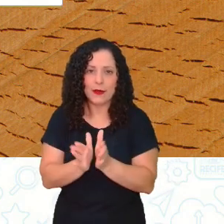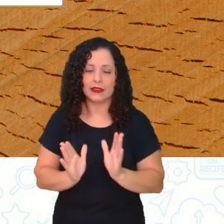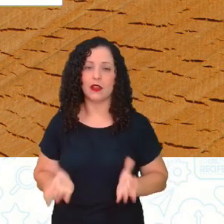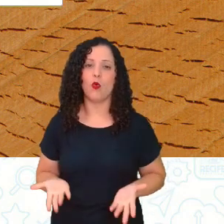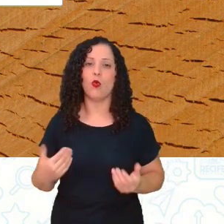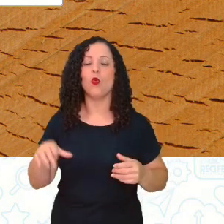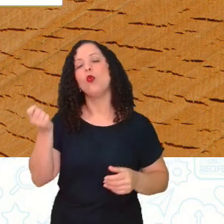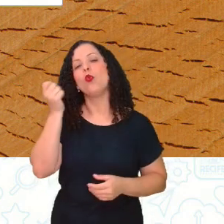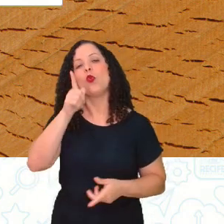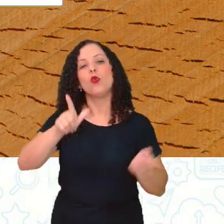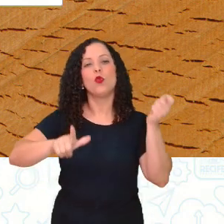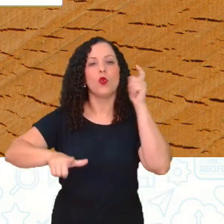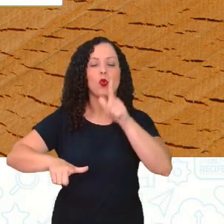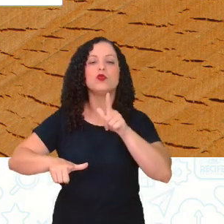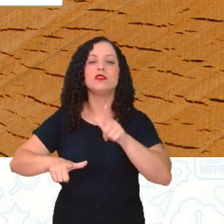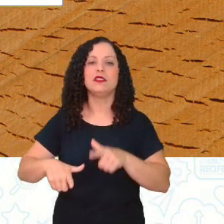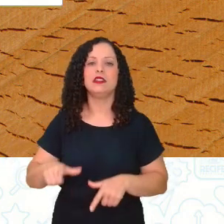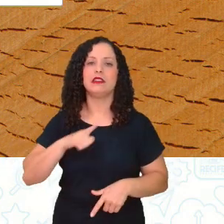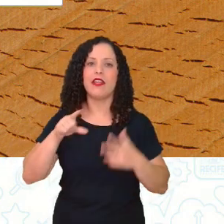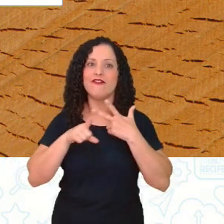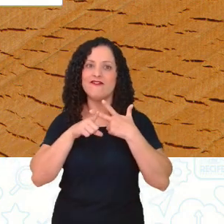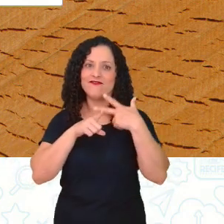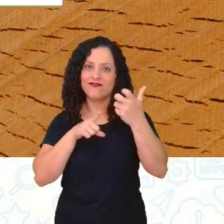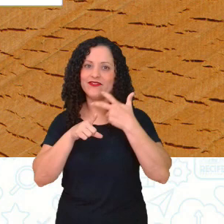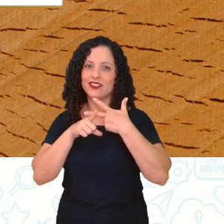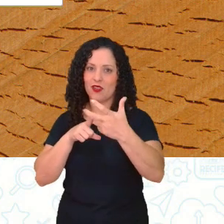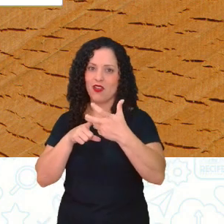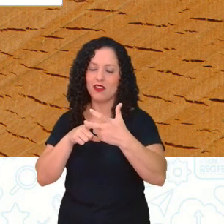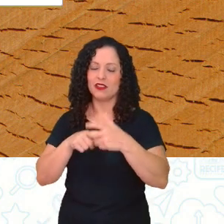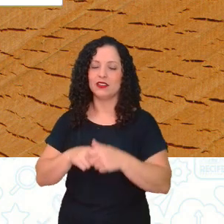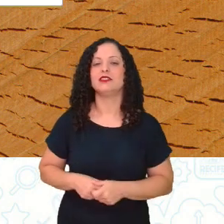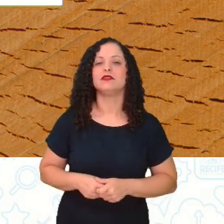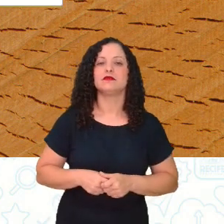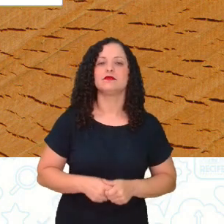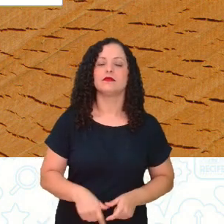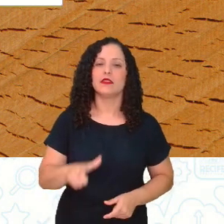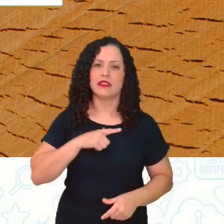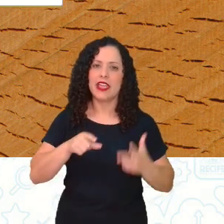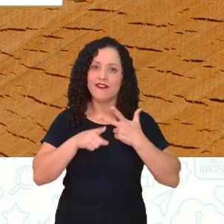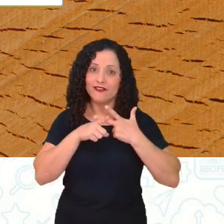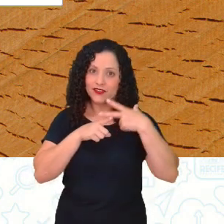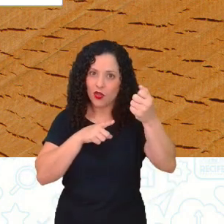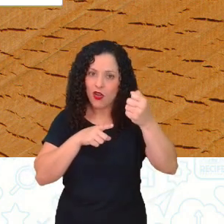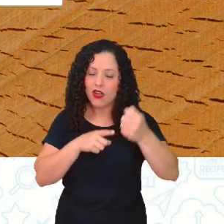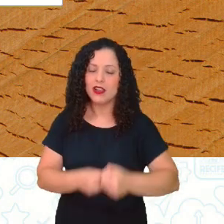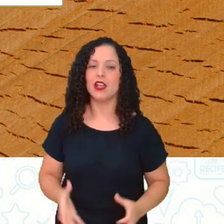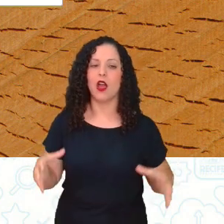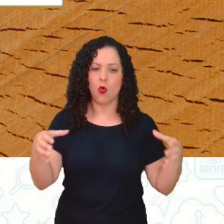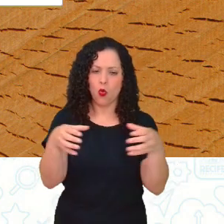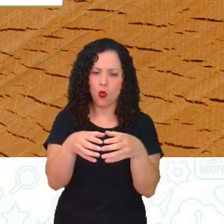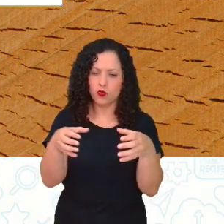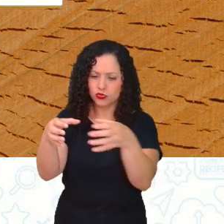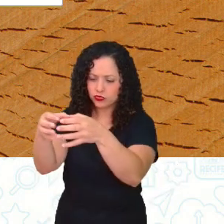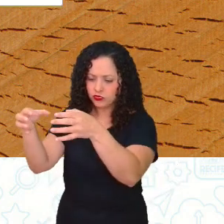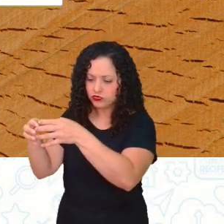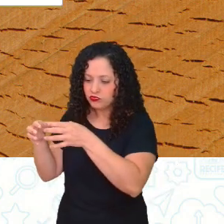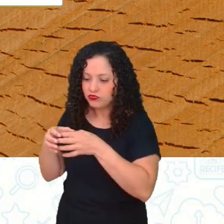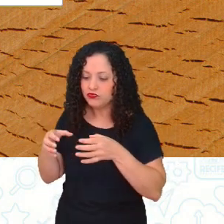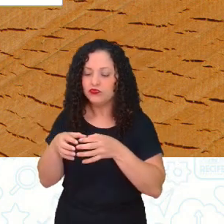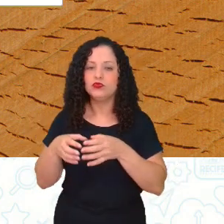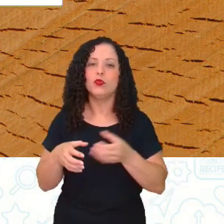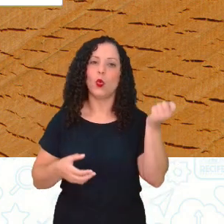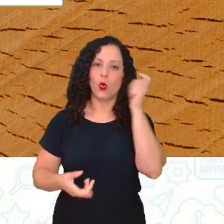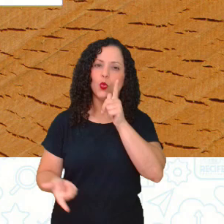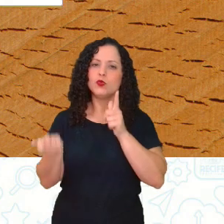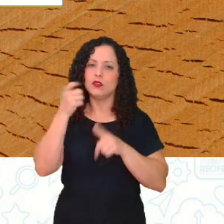algumas vitórias no início dos conflitos. Então, a gente pode destacar aqui que houveram alguns grupos, né, que foram aí,